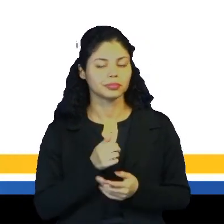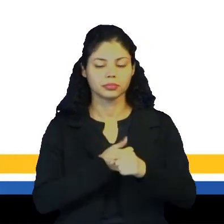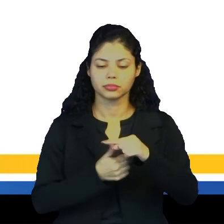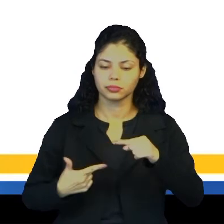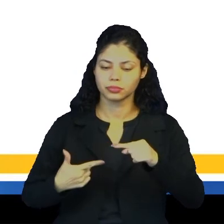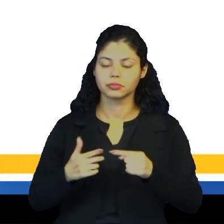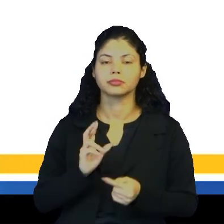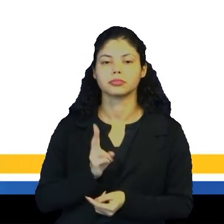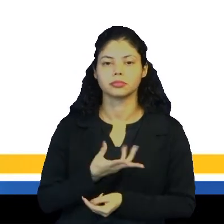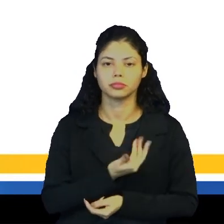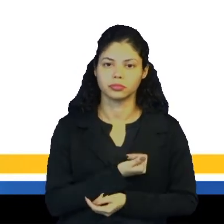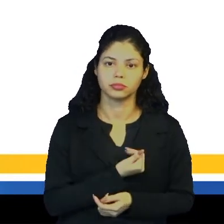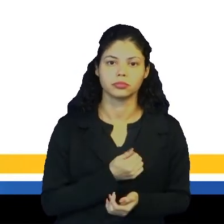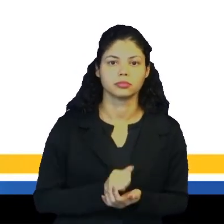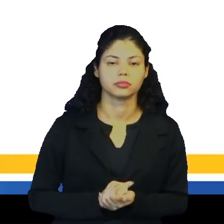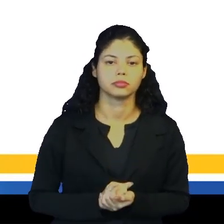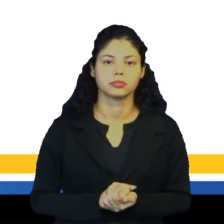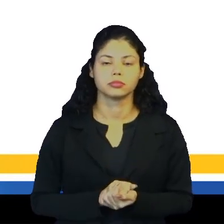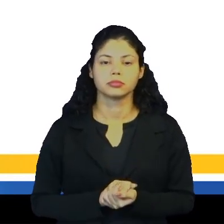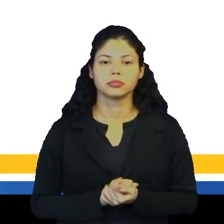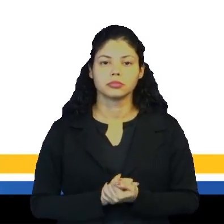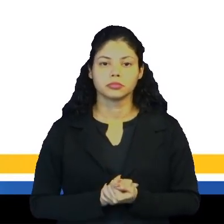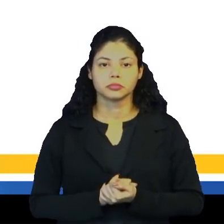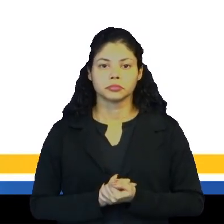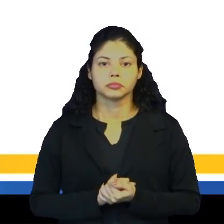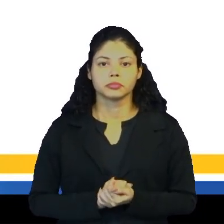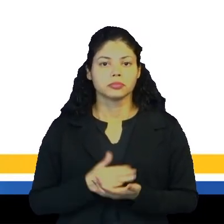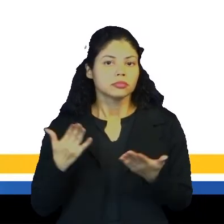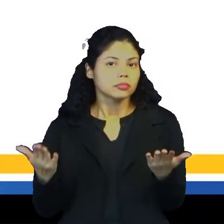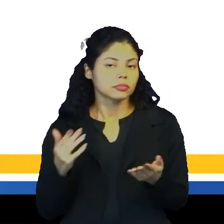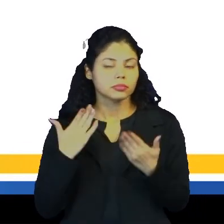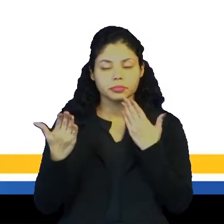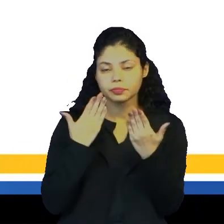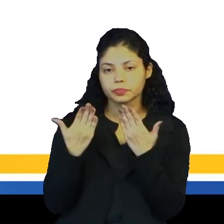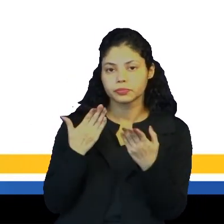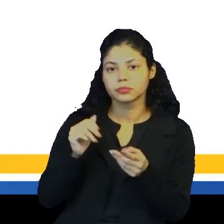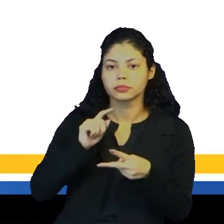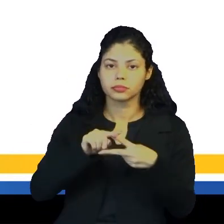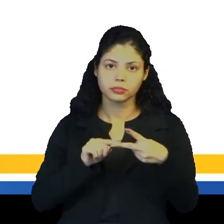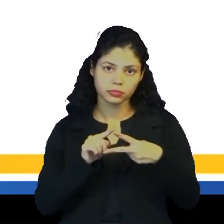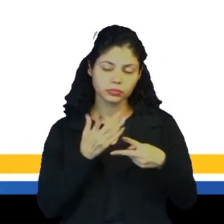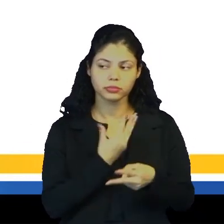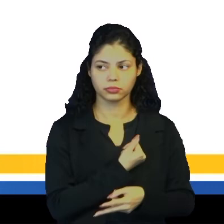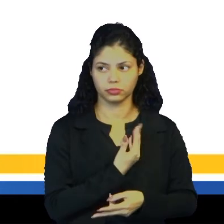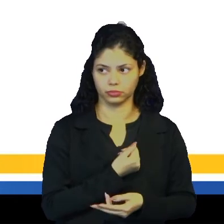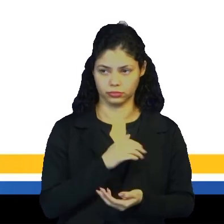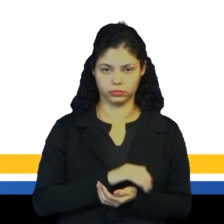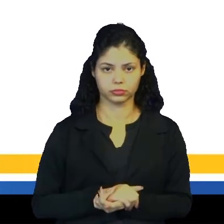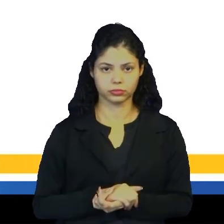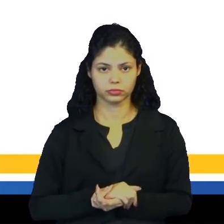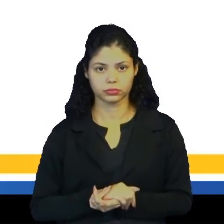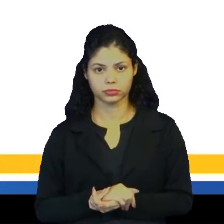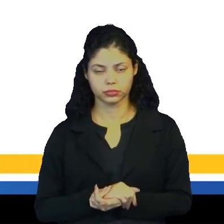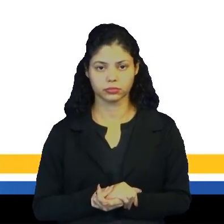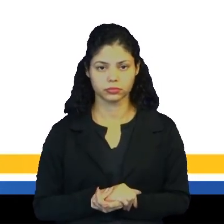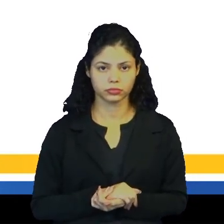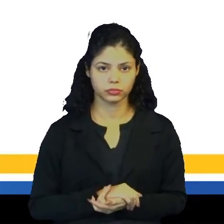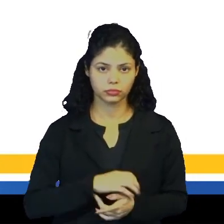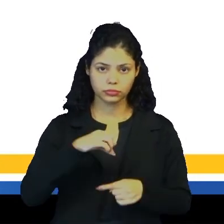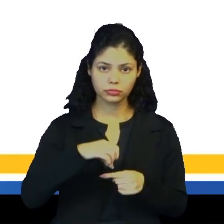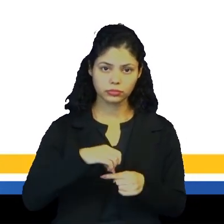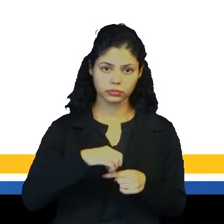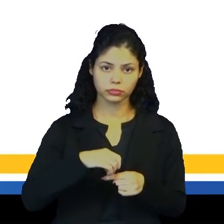nessas frações. 9 sobre 12 e 11 sobre 12. Então, vamos comparar os numeradores.